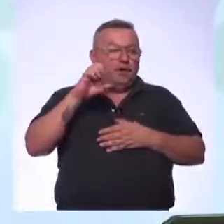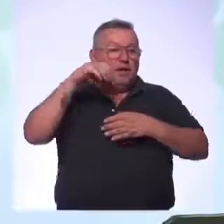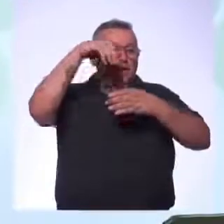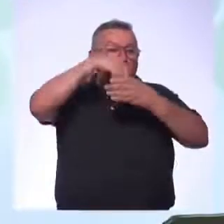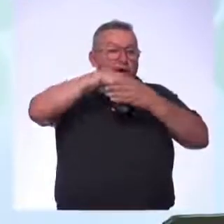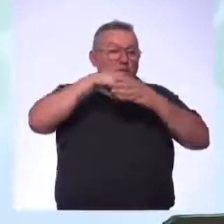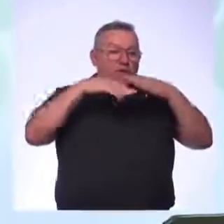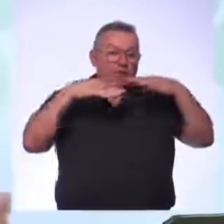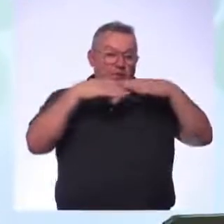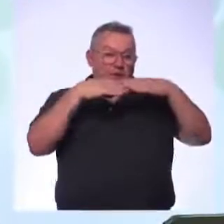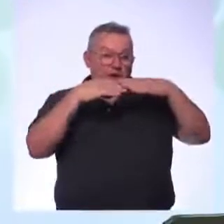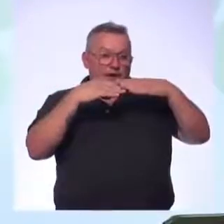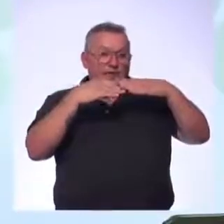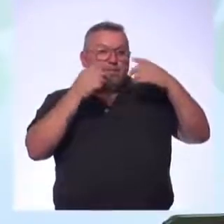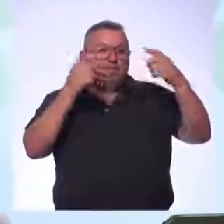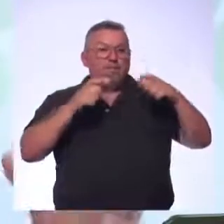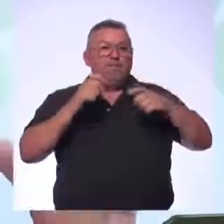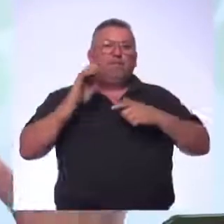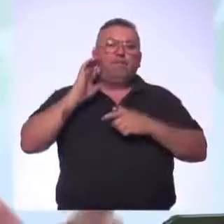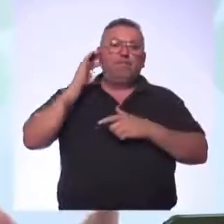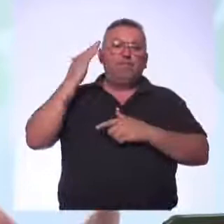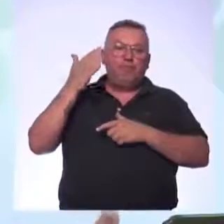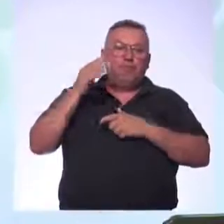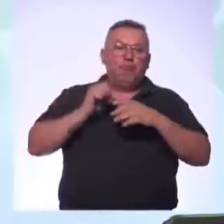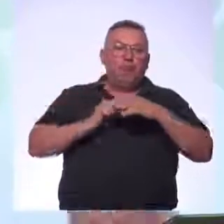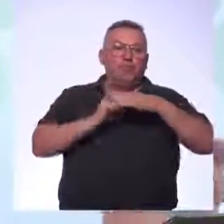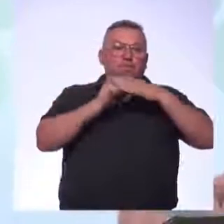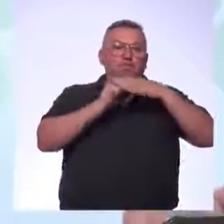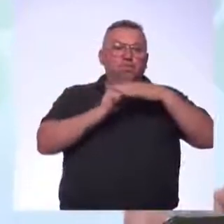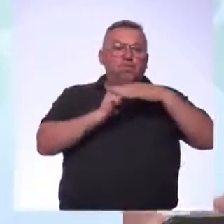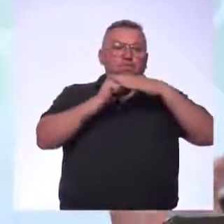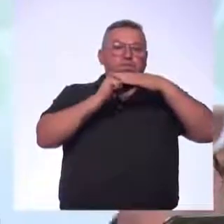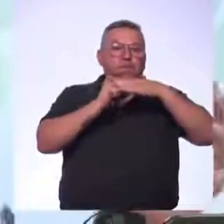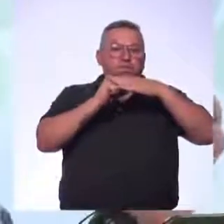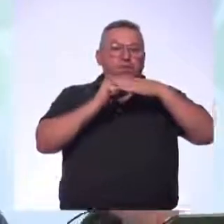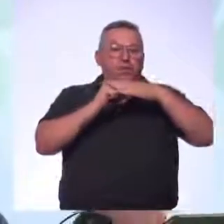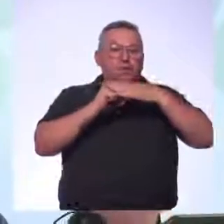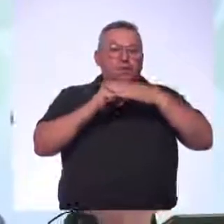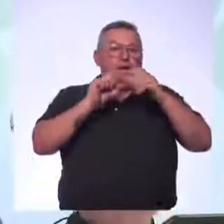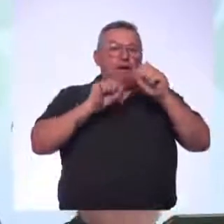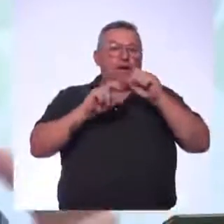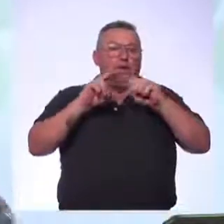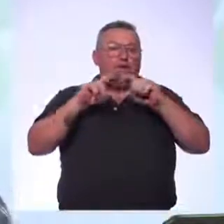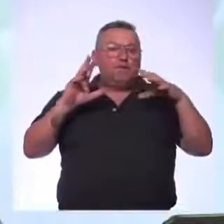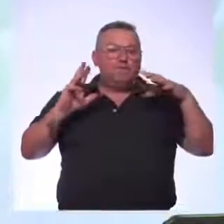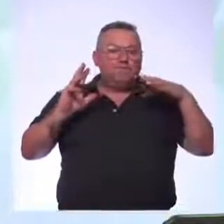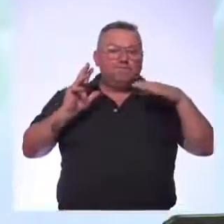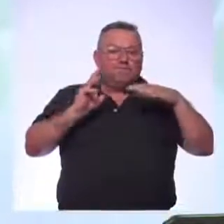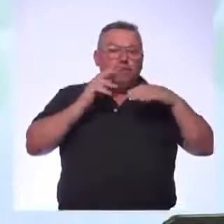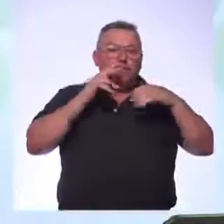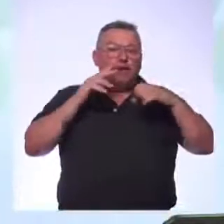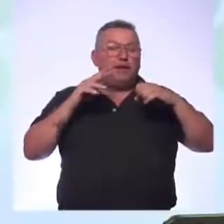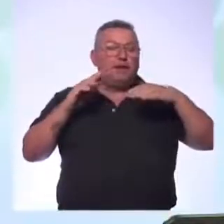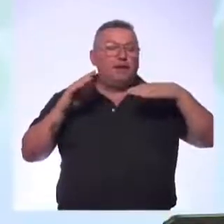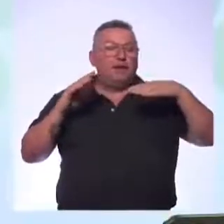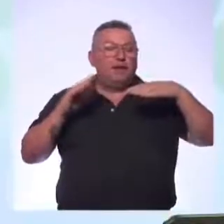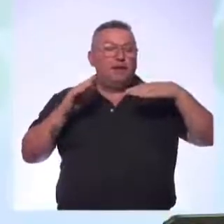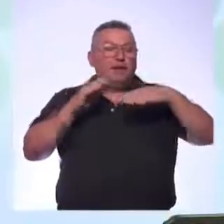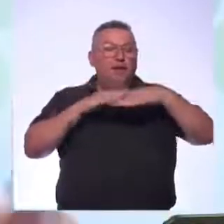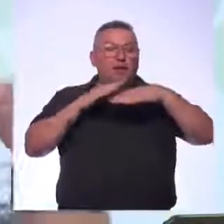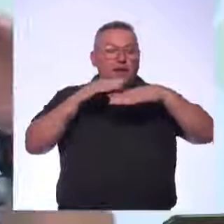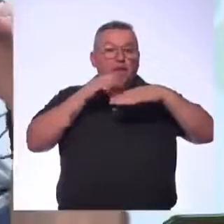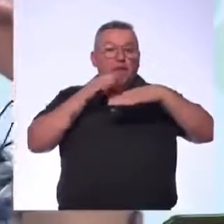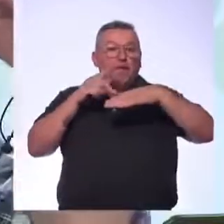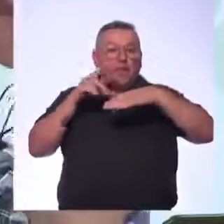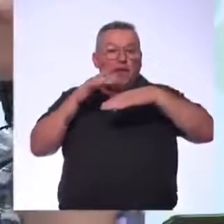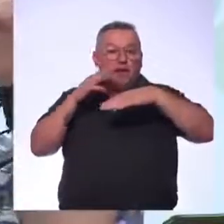placas tectônicas, aonde acontece a pressão das outras placas, que vão pressionando. Então, você imagina a minha mão sendo uma